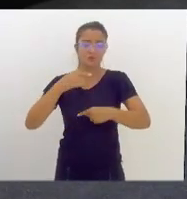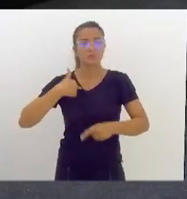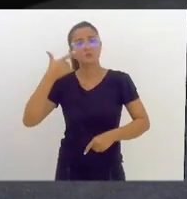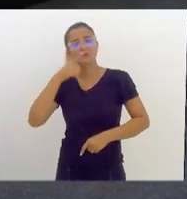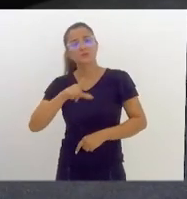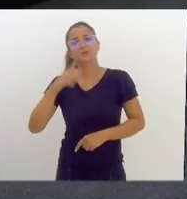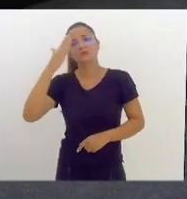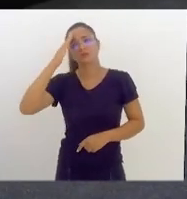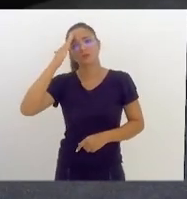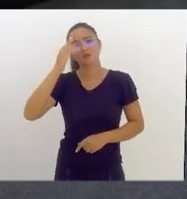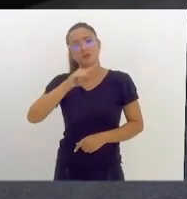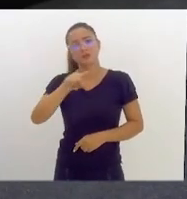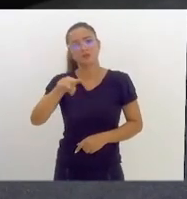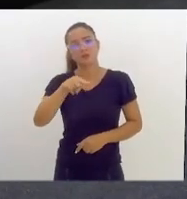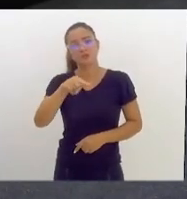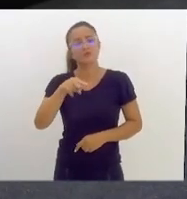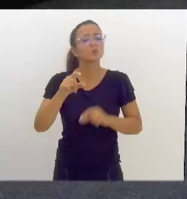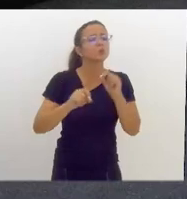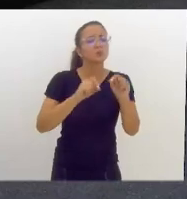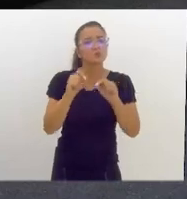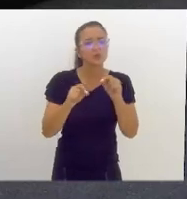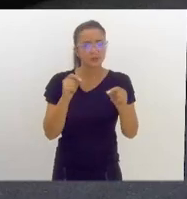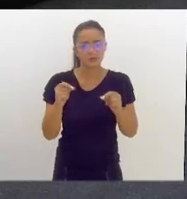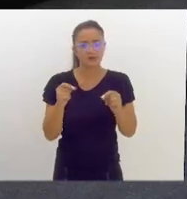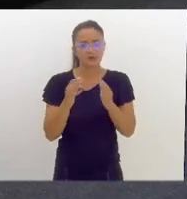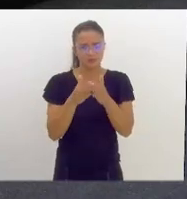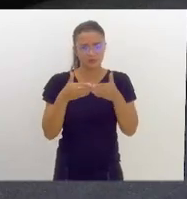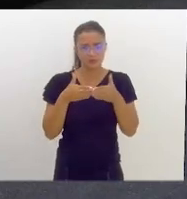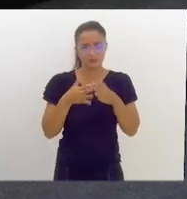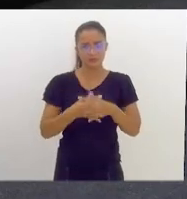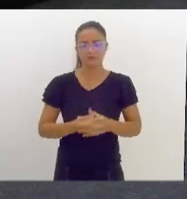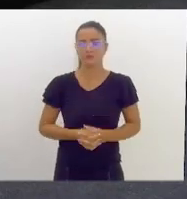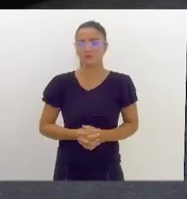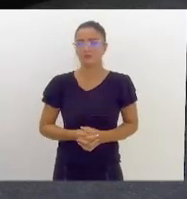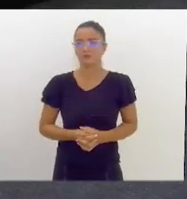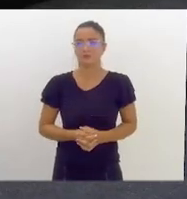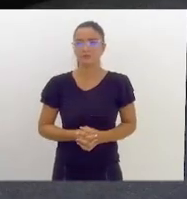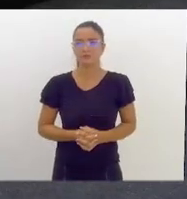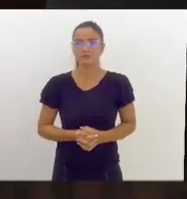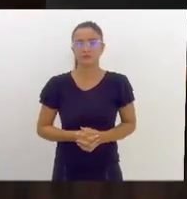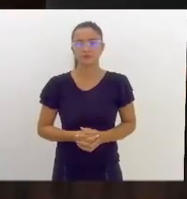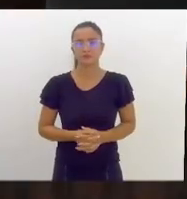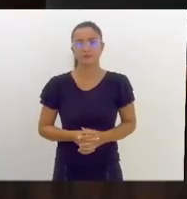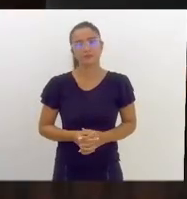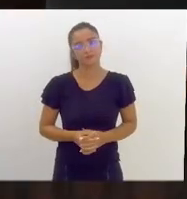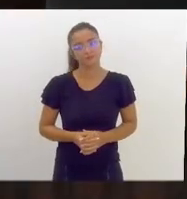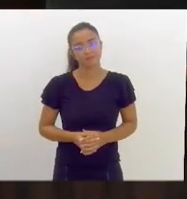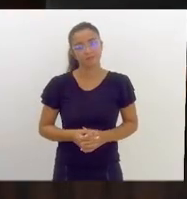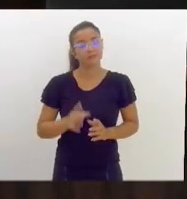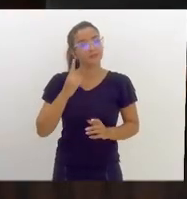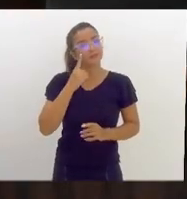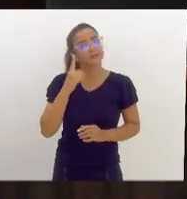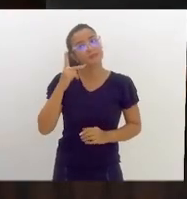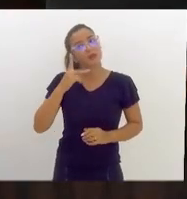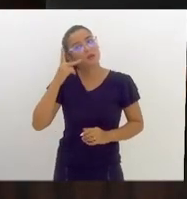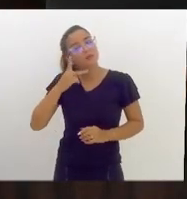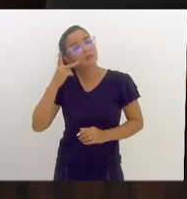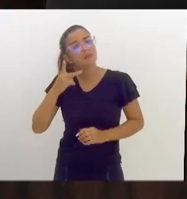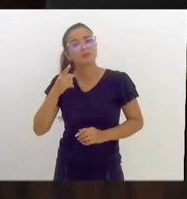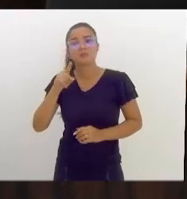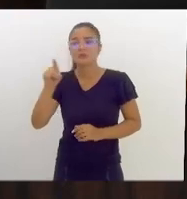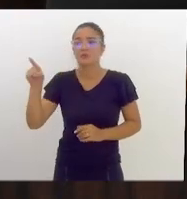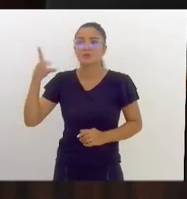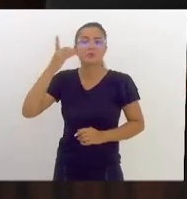eles. Peço à senhora essa solicitação. Bom, eu vou remeter ao parlamento, né?